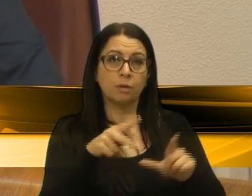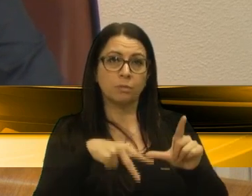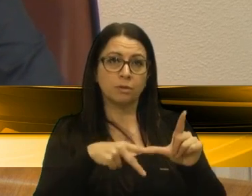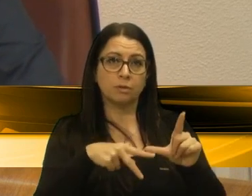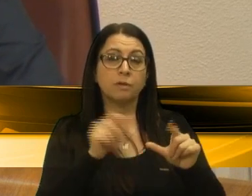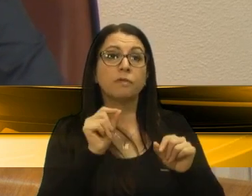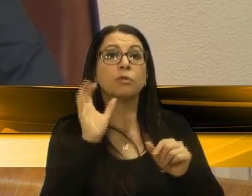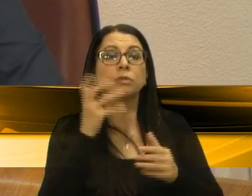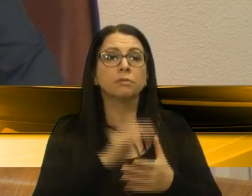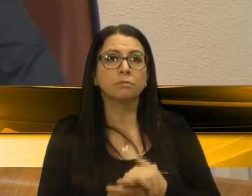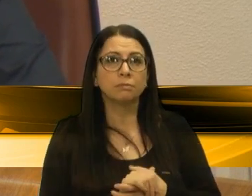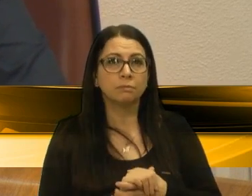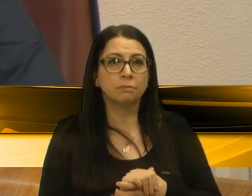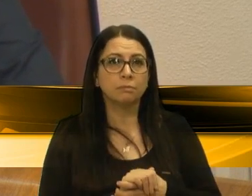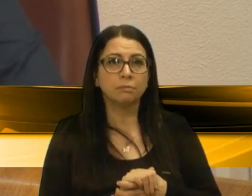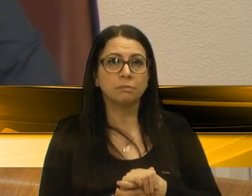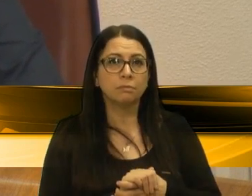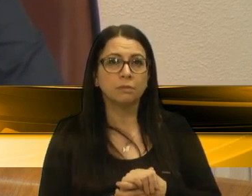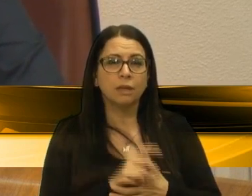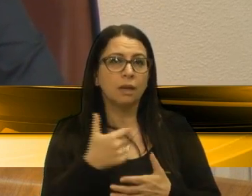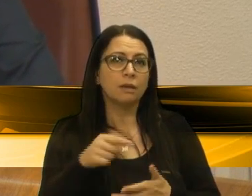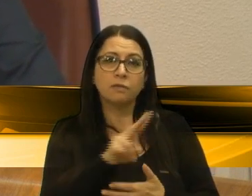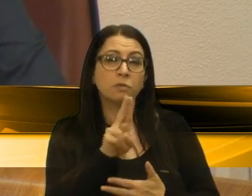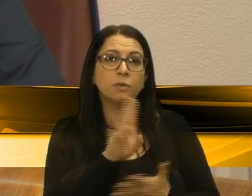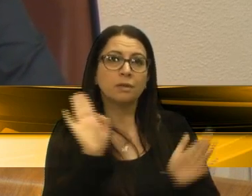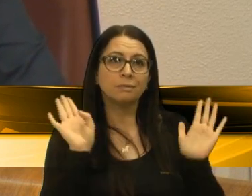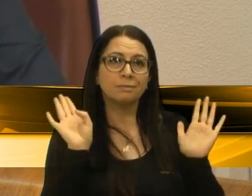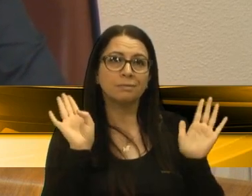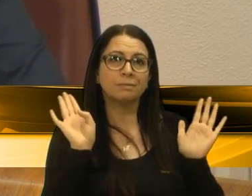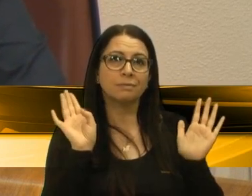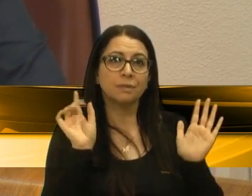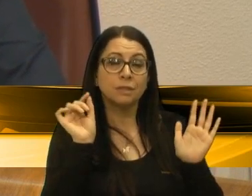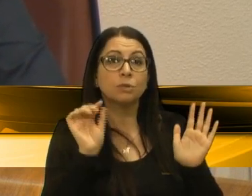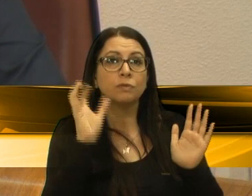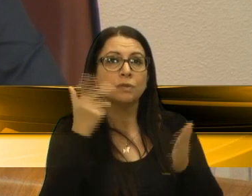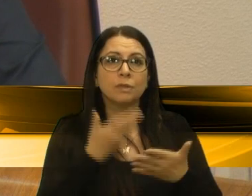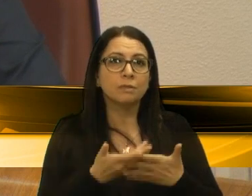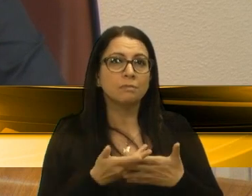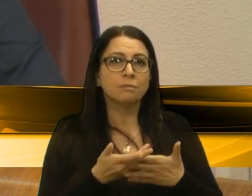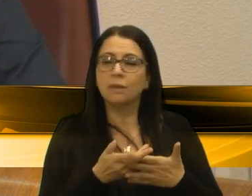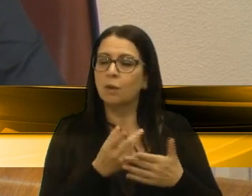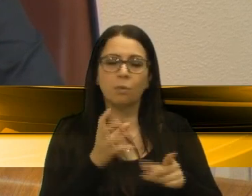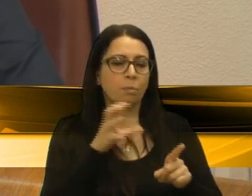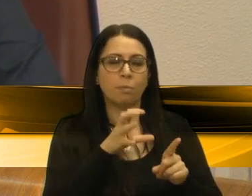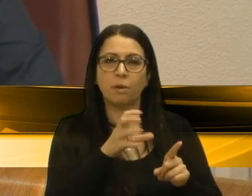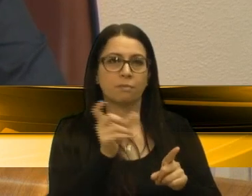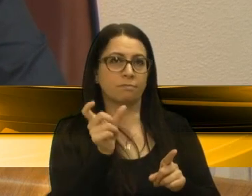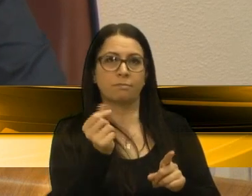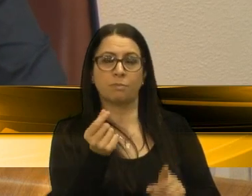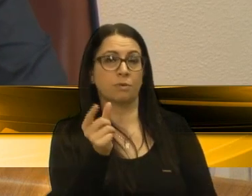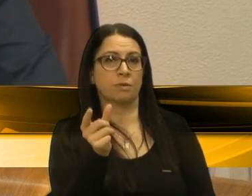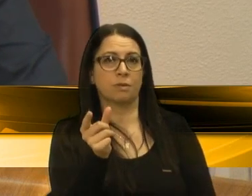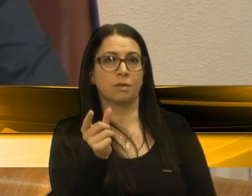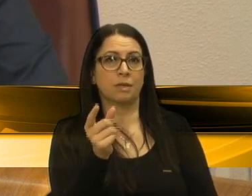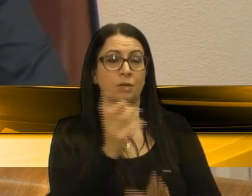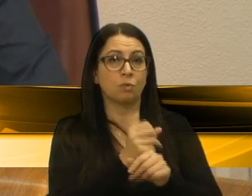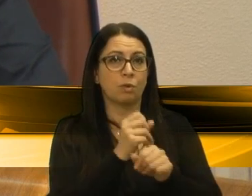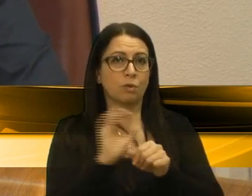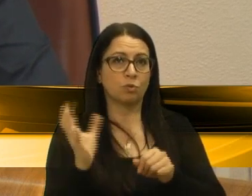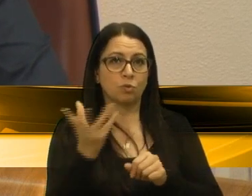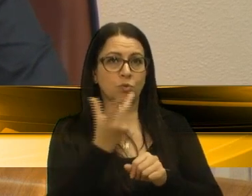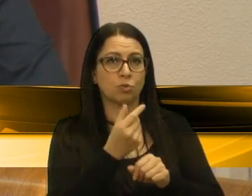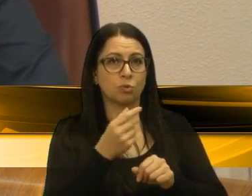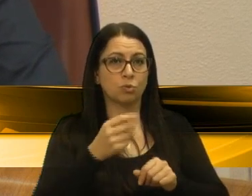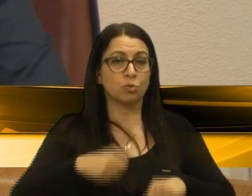sabe o que vai acontecer? Elas não vão usar. É isso que acontece. Isso não impacta na tarifa, porque a tarifa é calculada usando todos os